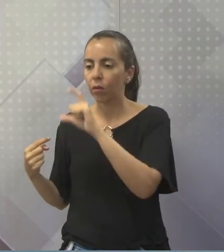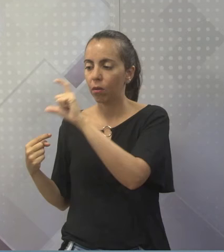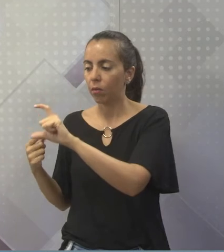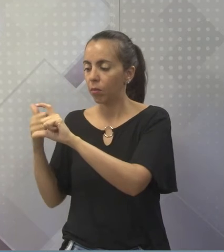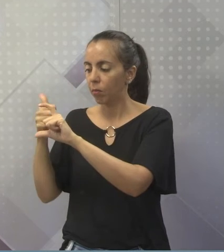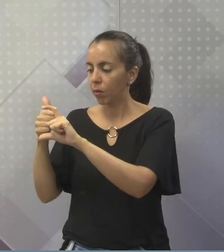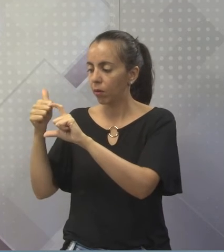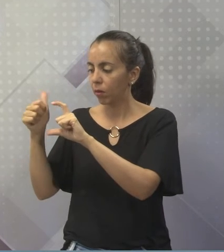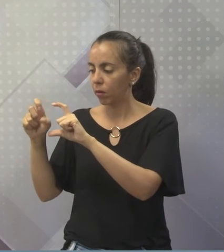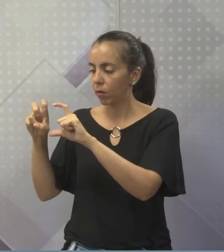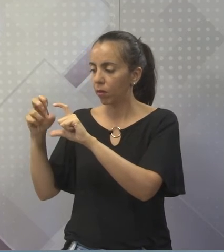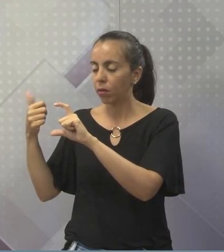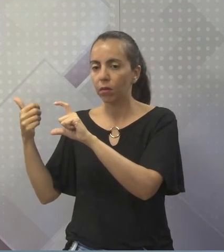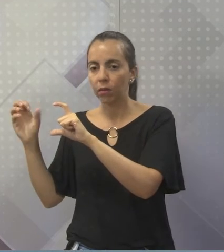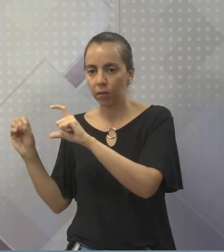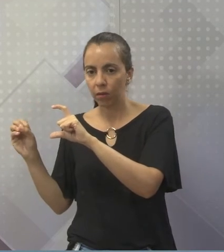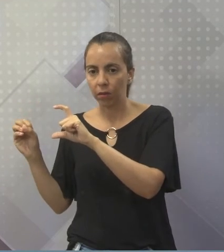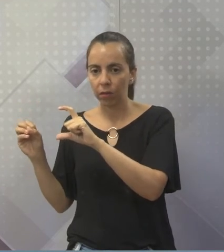2 a